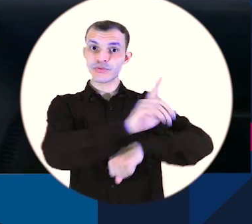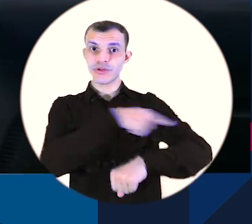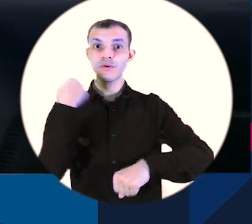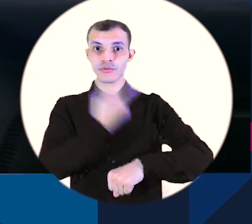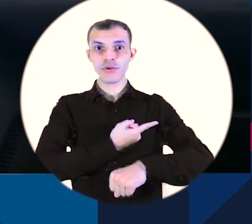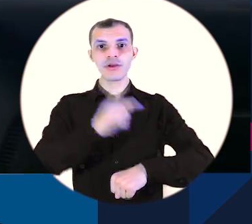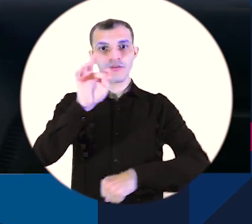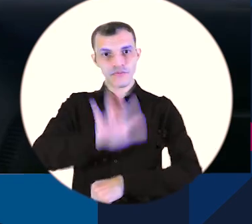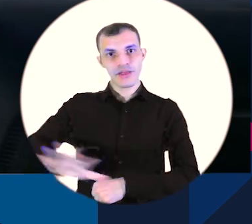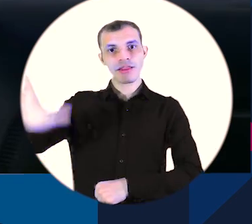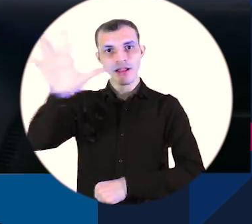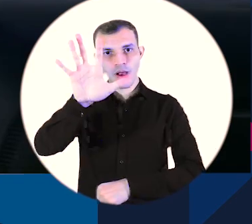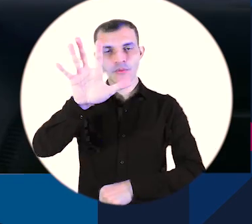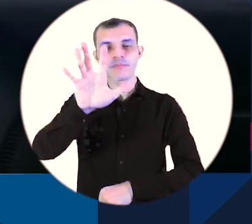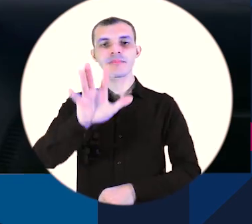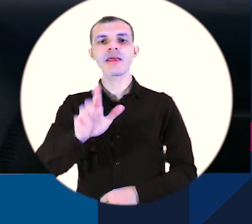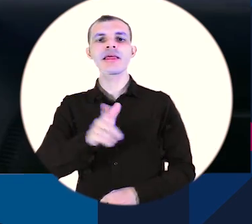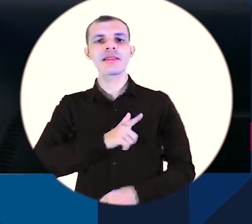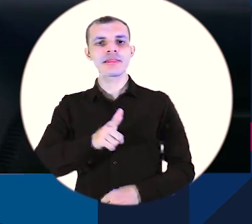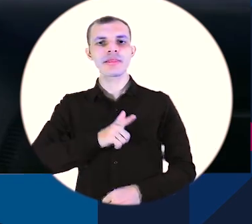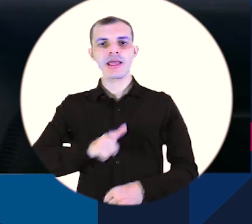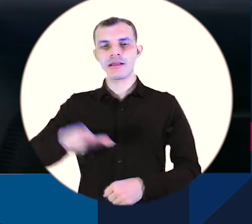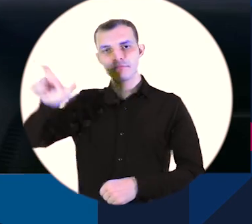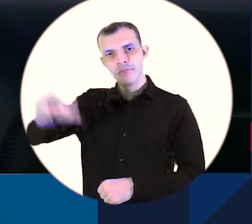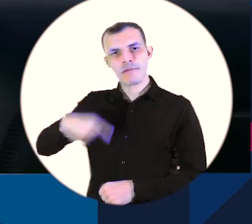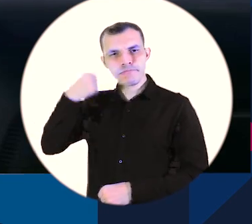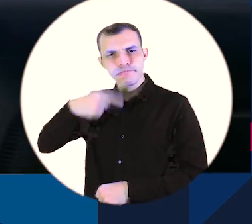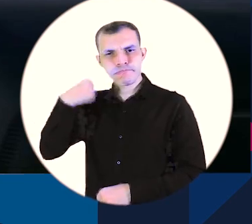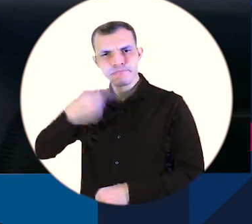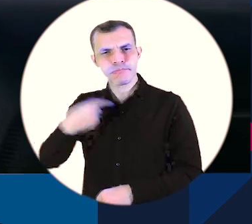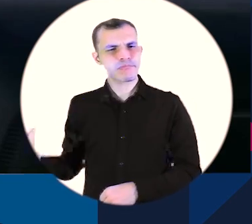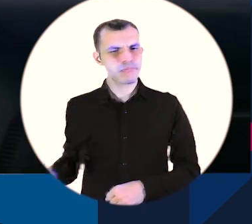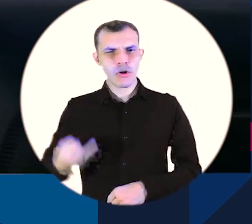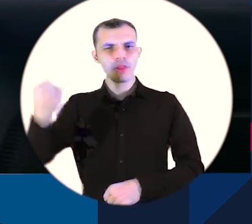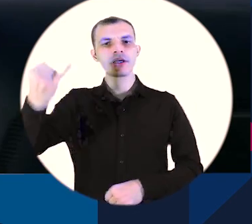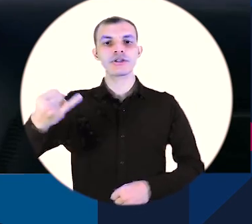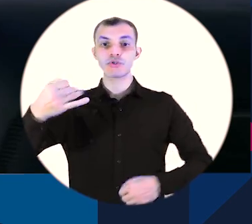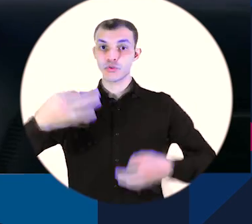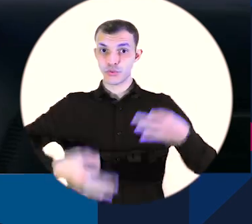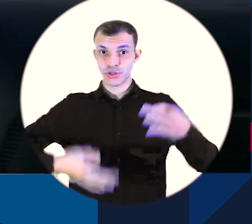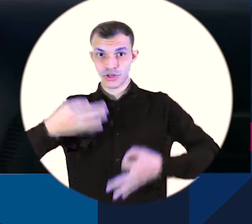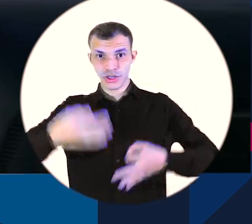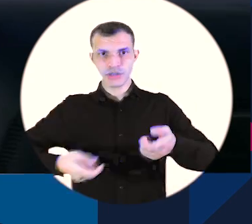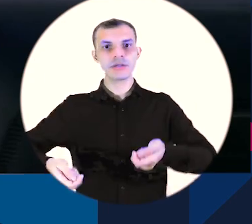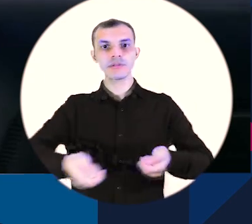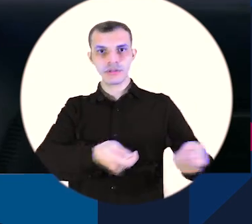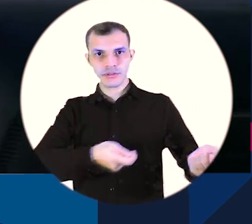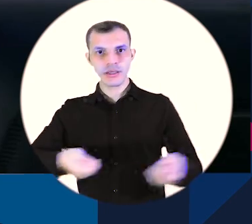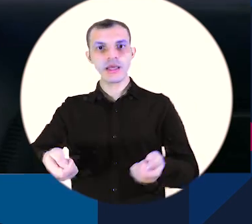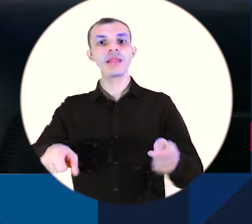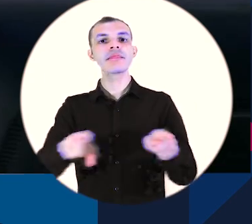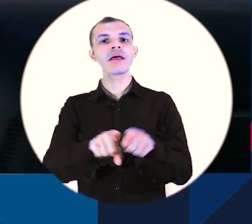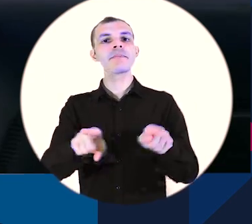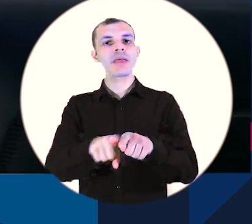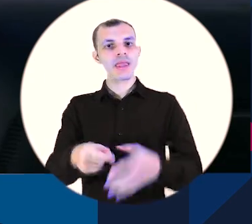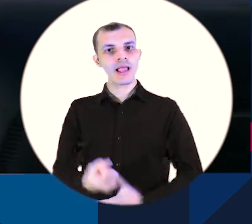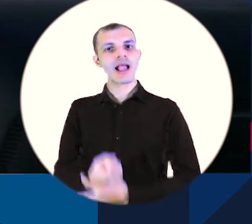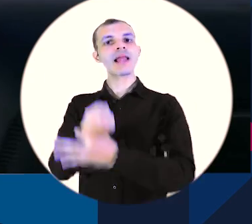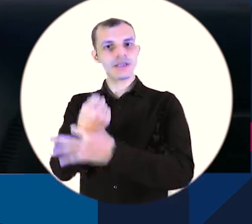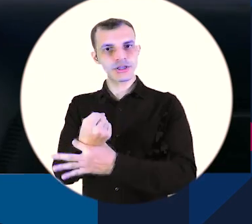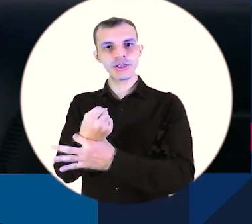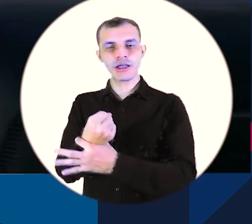Constituição Federal, além de valorizar como indispensável a atuação do advogado na administração da justiça, também garante a